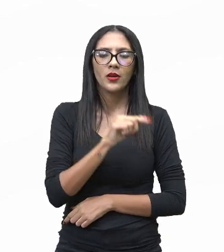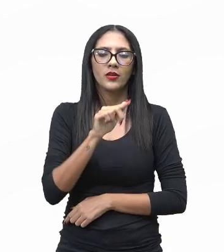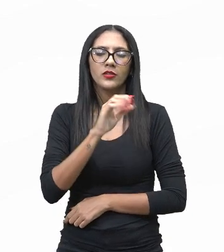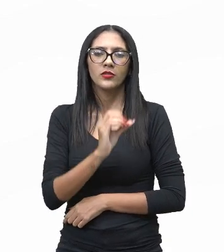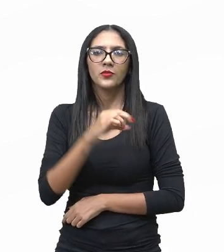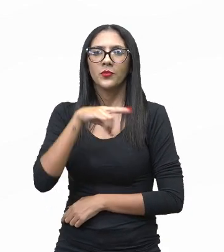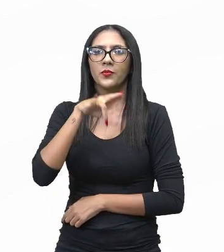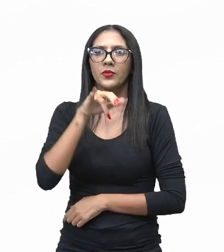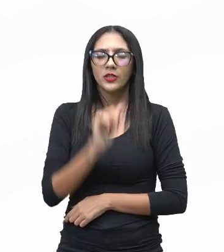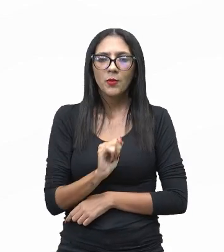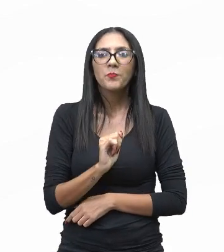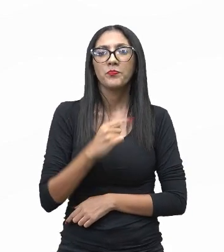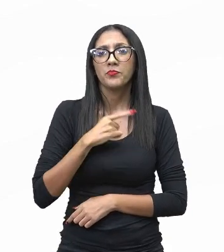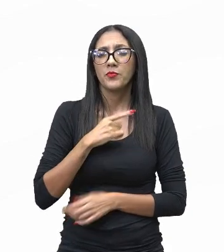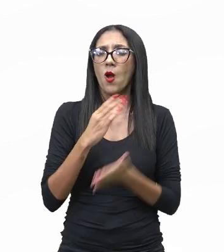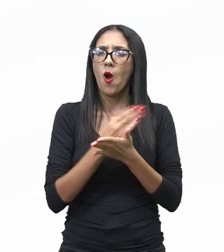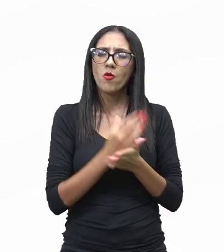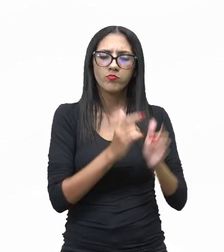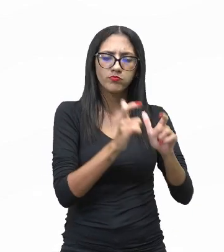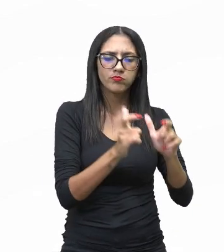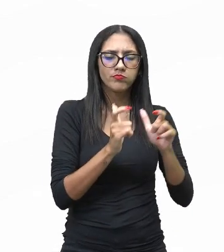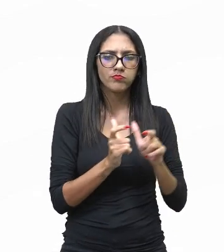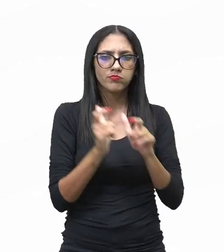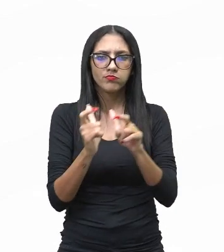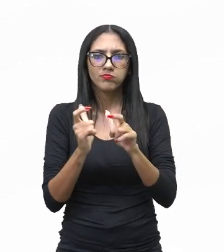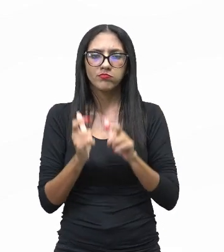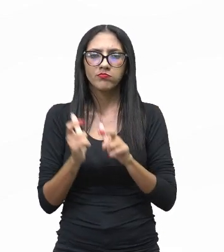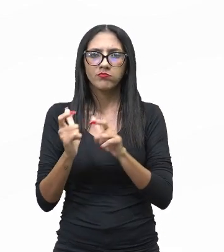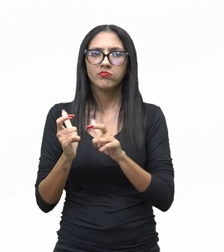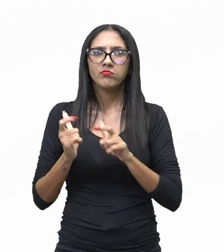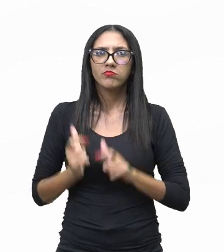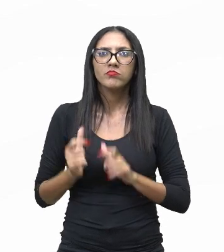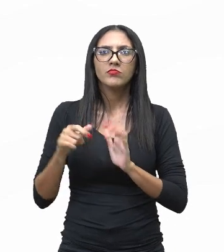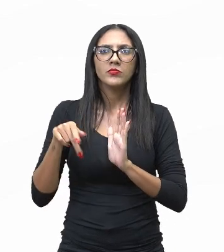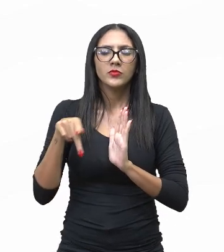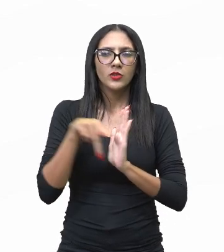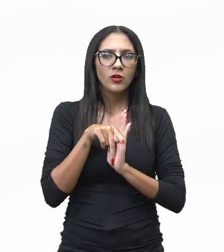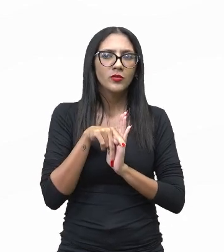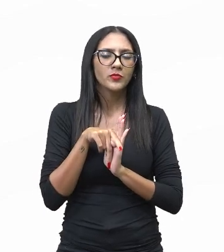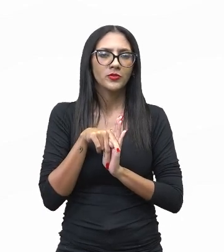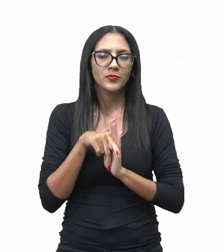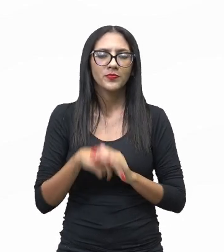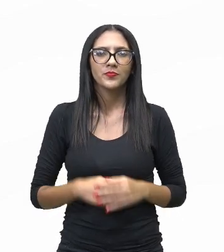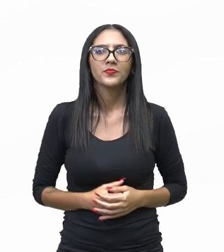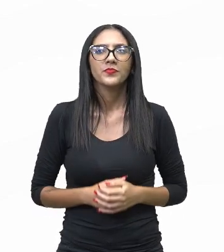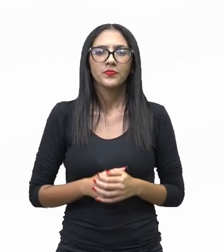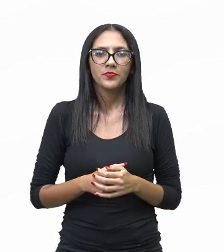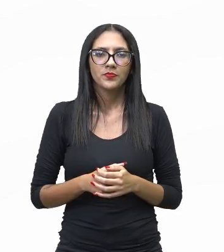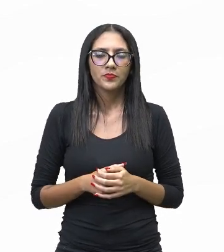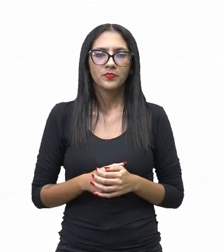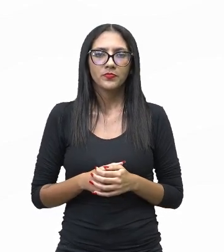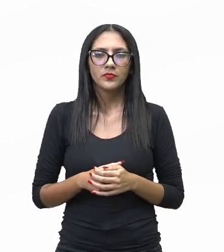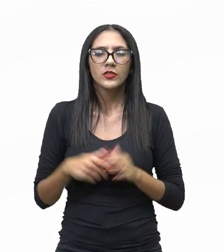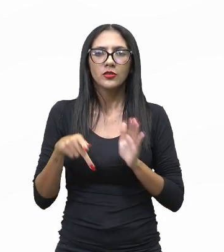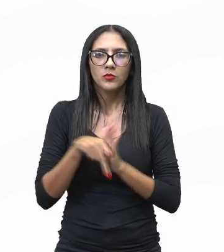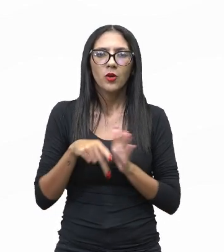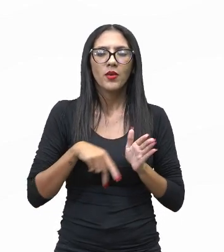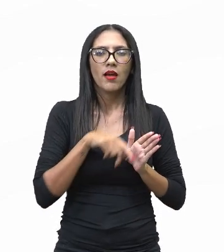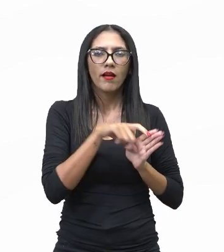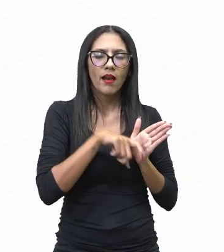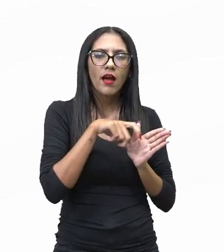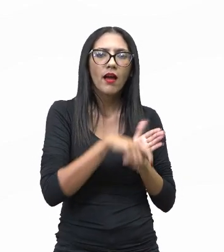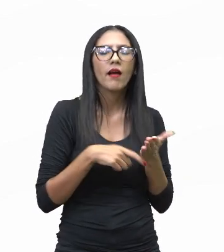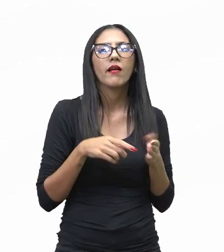pessoal? Temos aí alguns polos de desenvolvimento, né, alguns polos de desenvolvimento agrário, mineral aqui